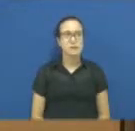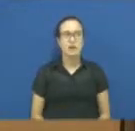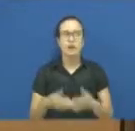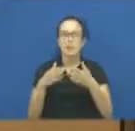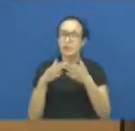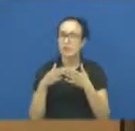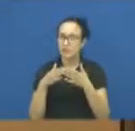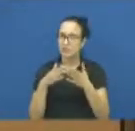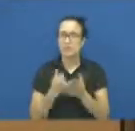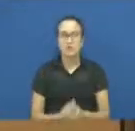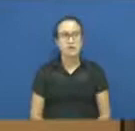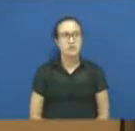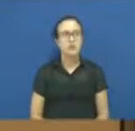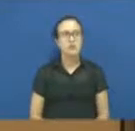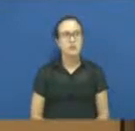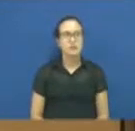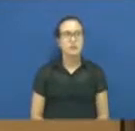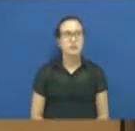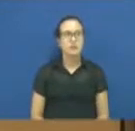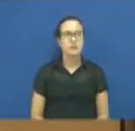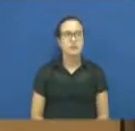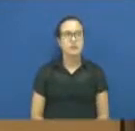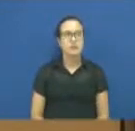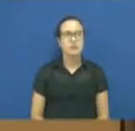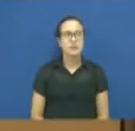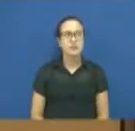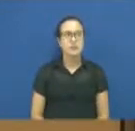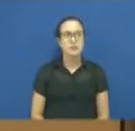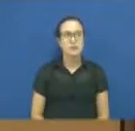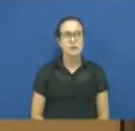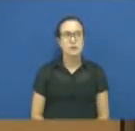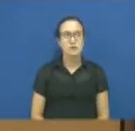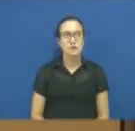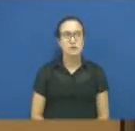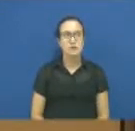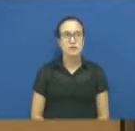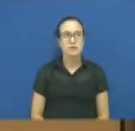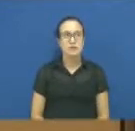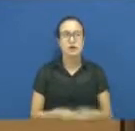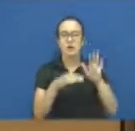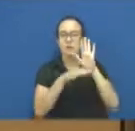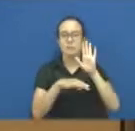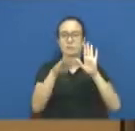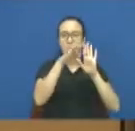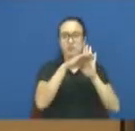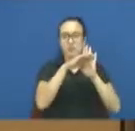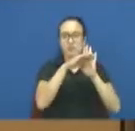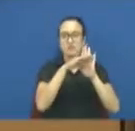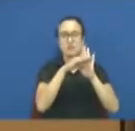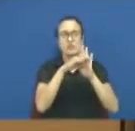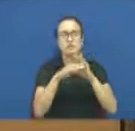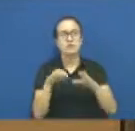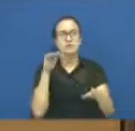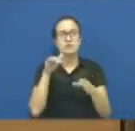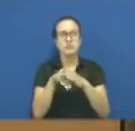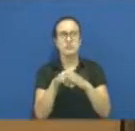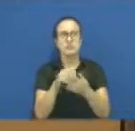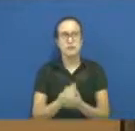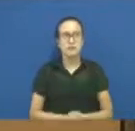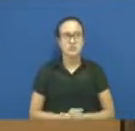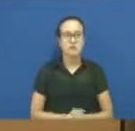coloque em votação uma antecipação de matéria, uma inversão de pauta para o projeto